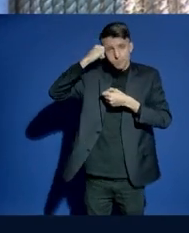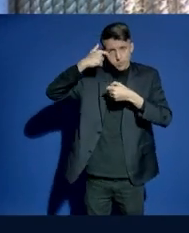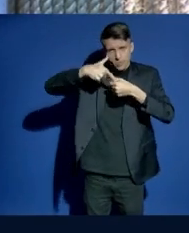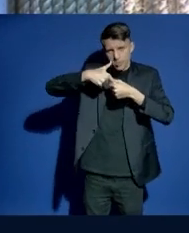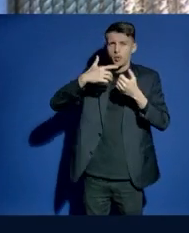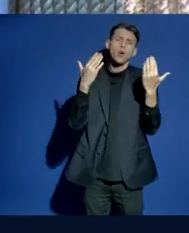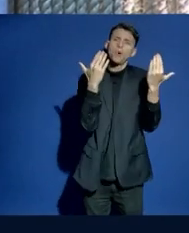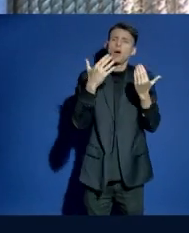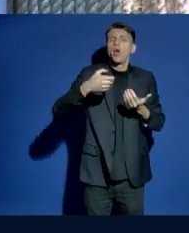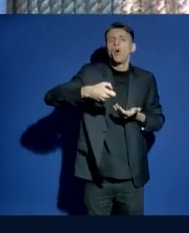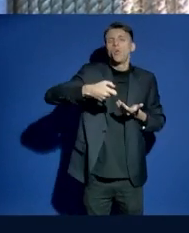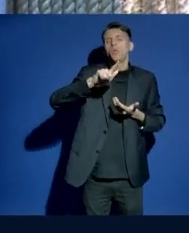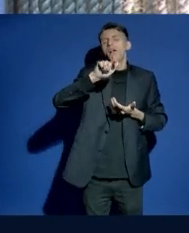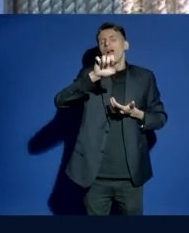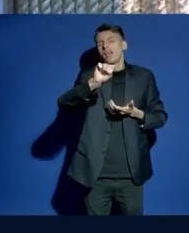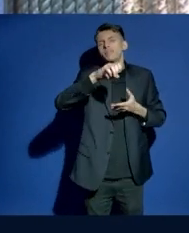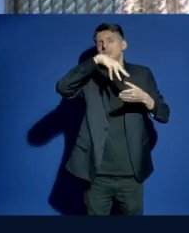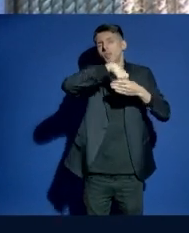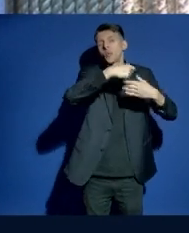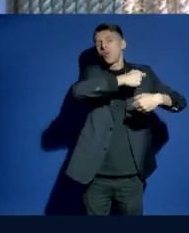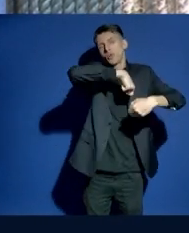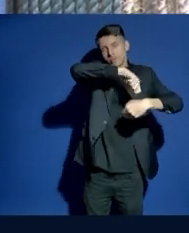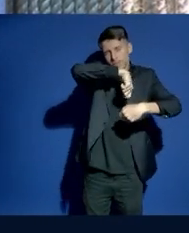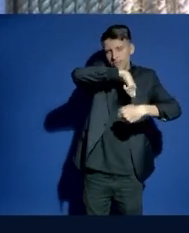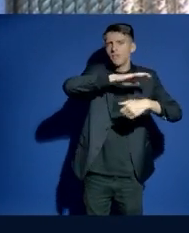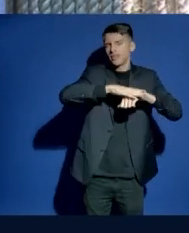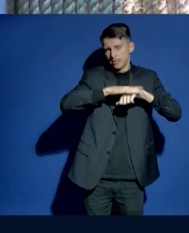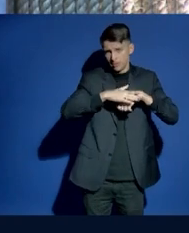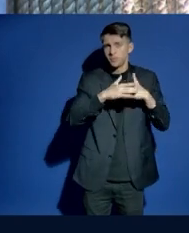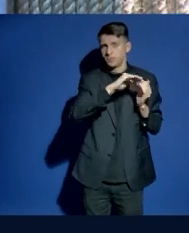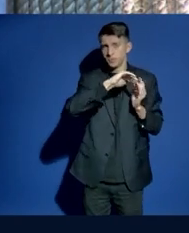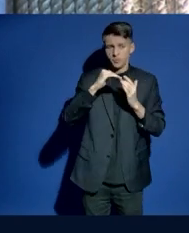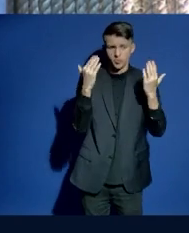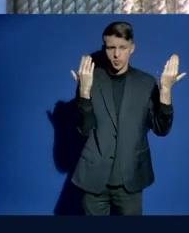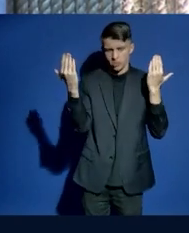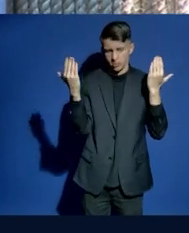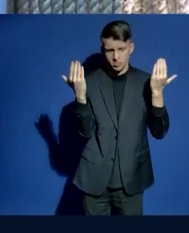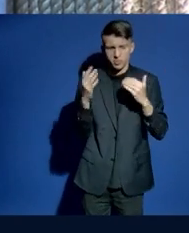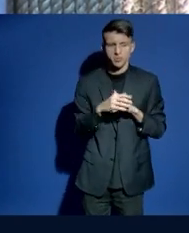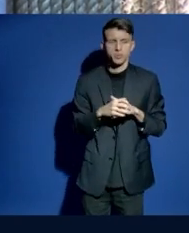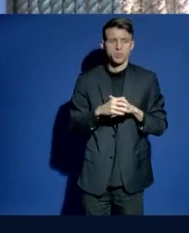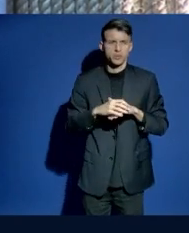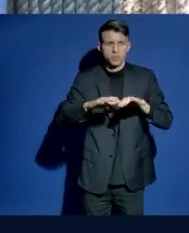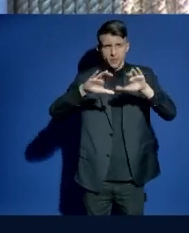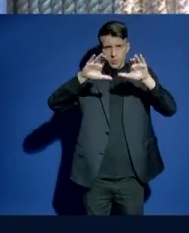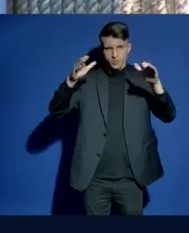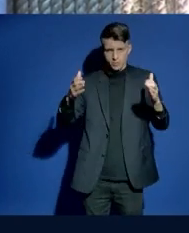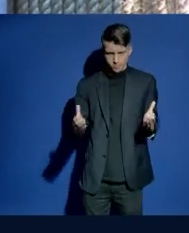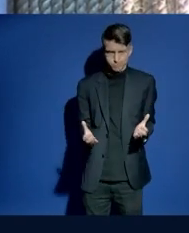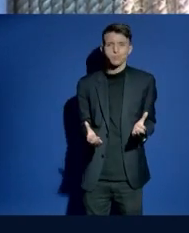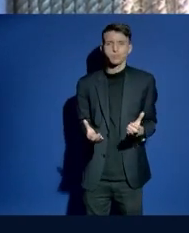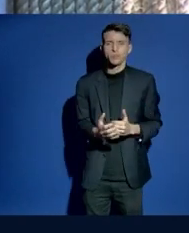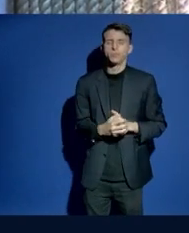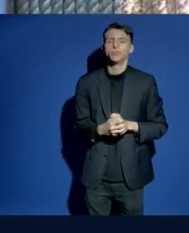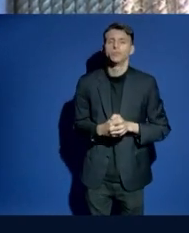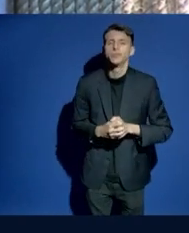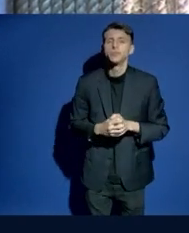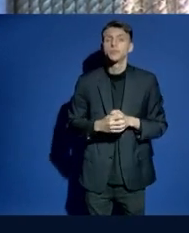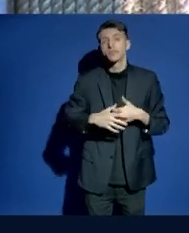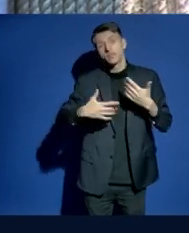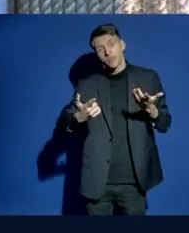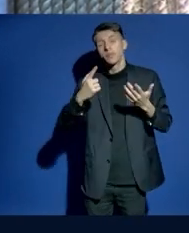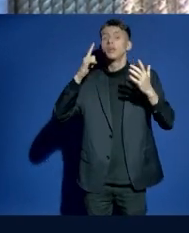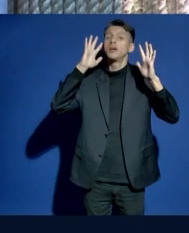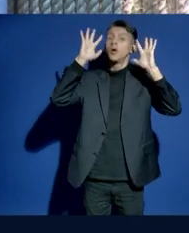de cozinha em botijão tá para fazer o paralelo com isso e é natural que o agronegócio tem um consumo quase relevante